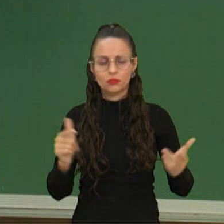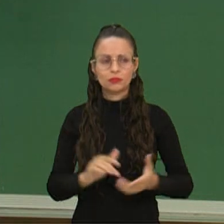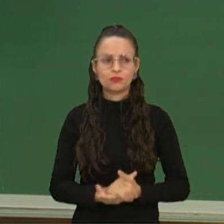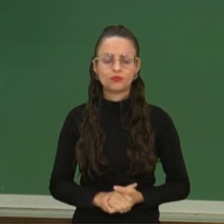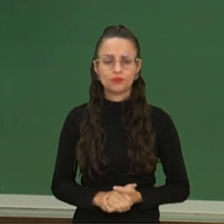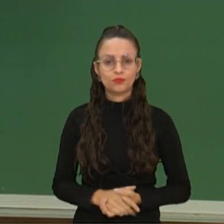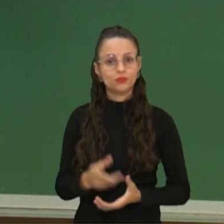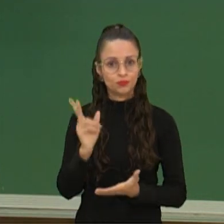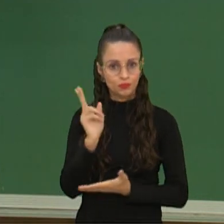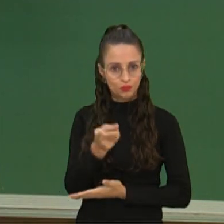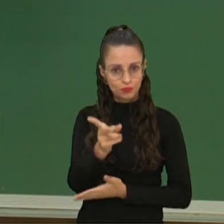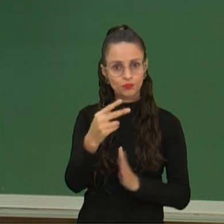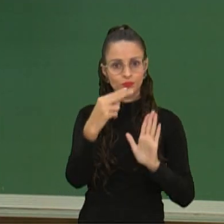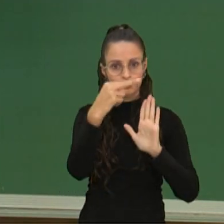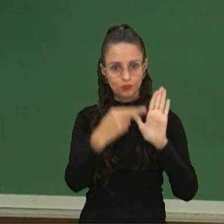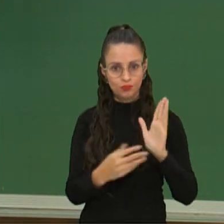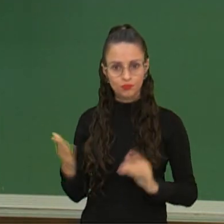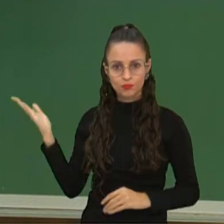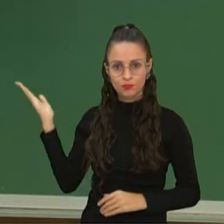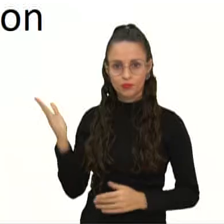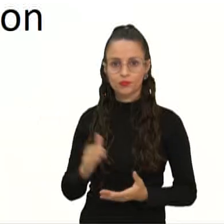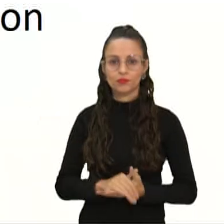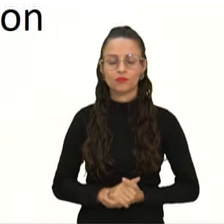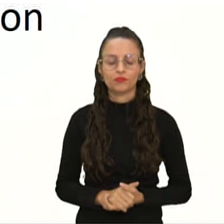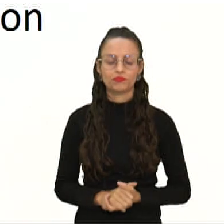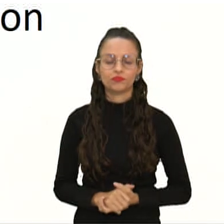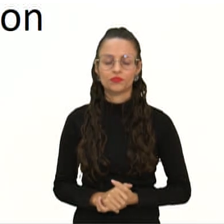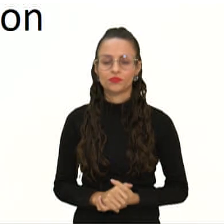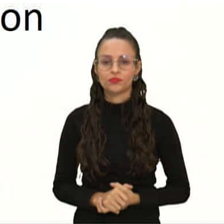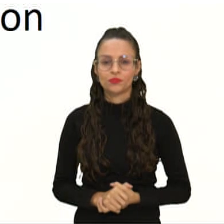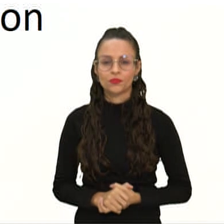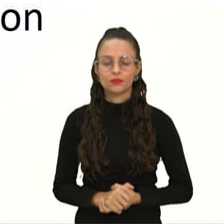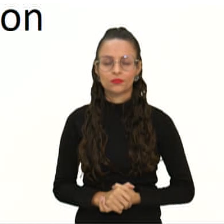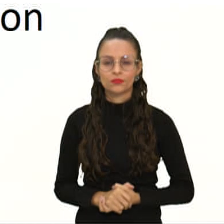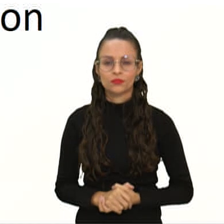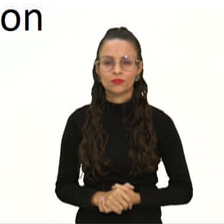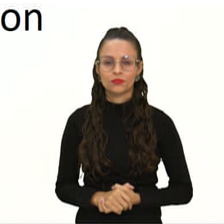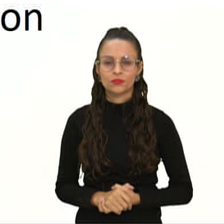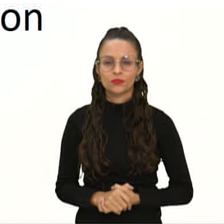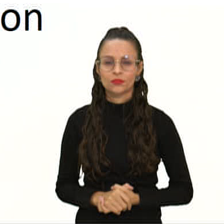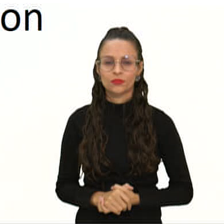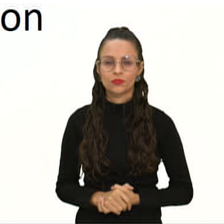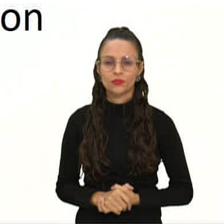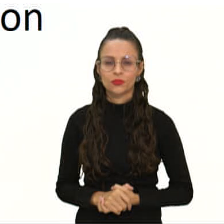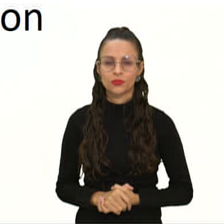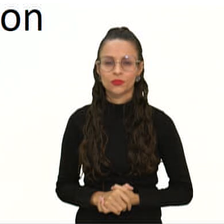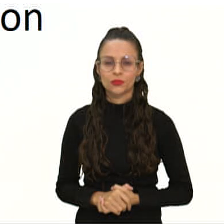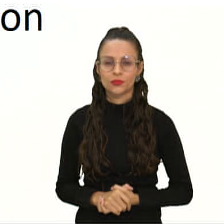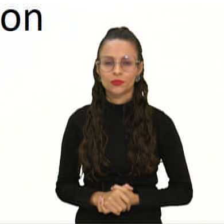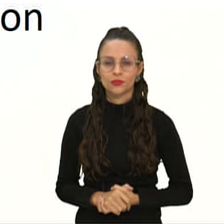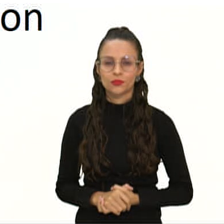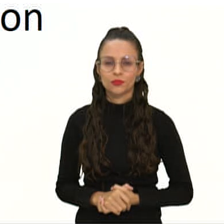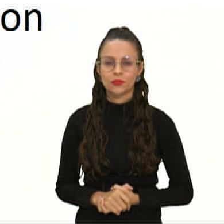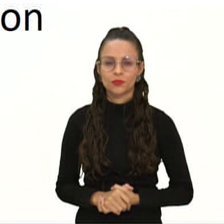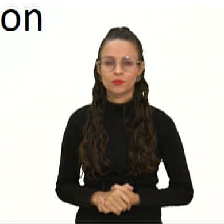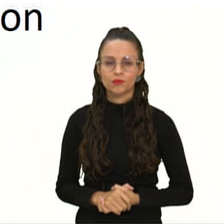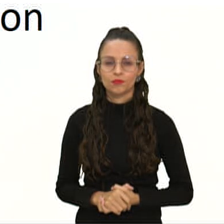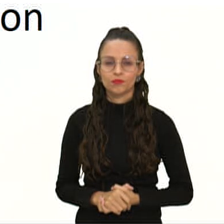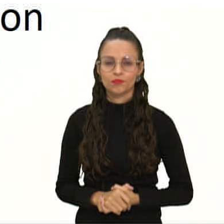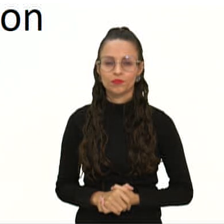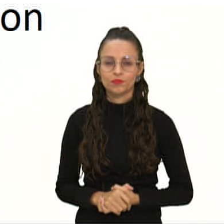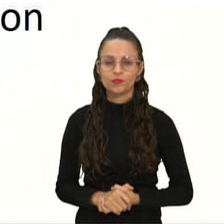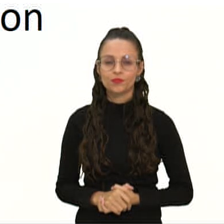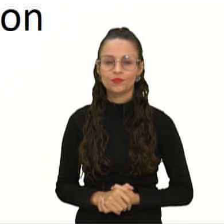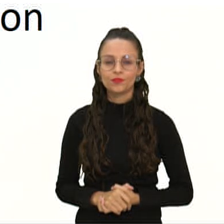aqui. So, we wonder to ourselves, how will we ever get over a mistake?